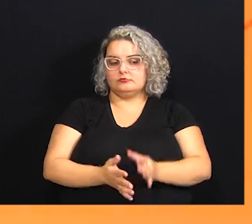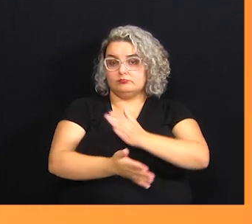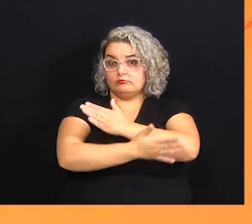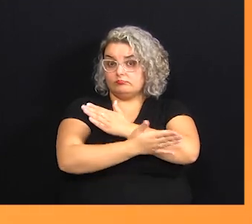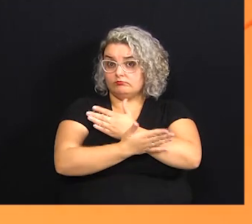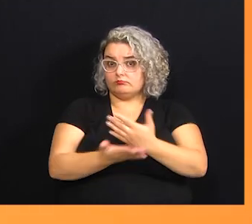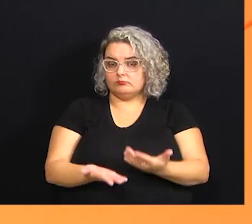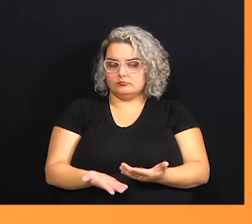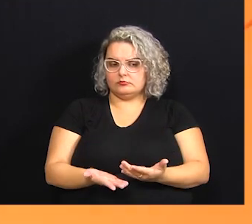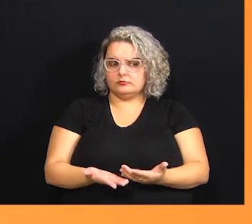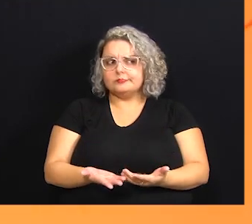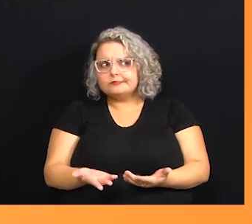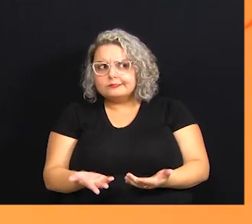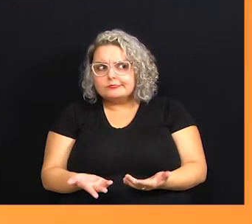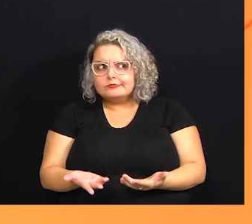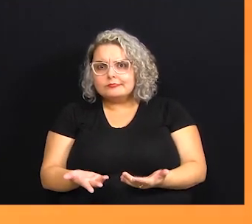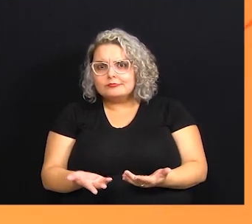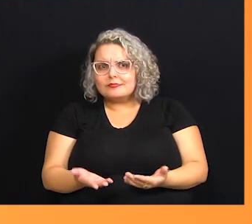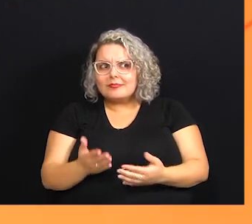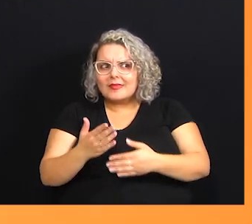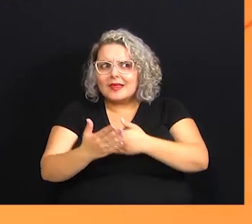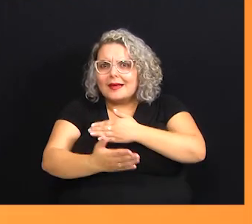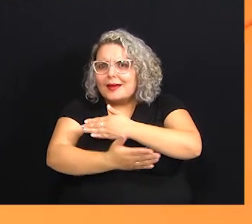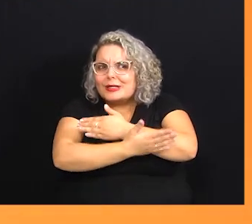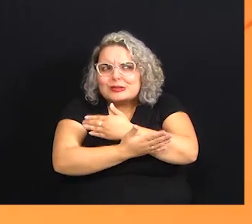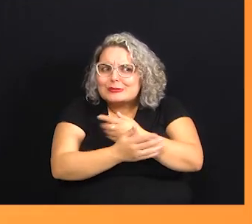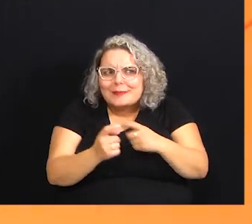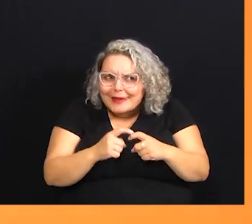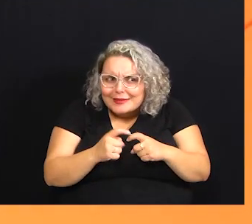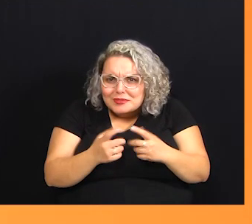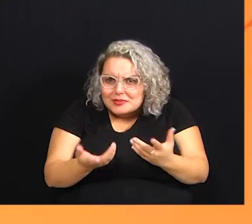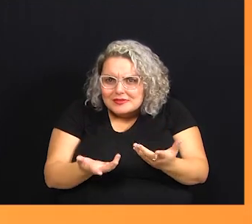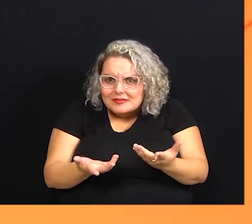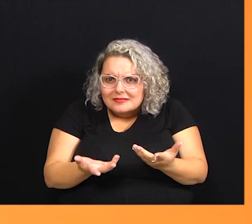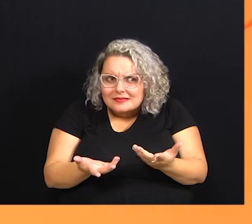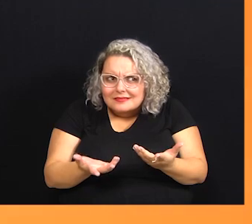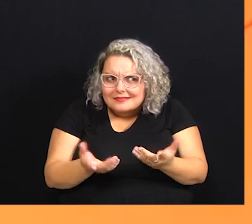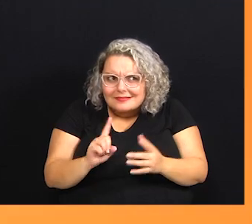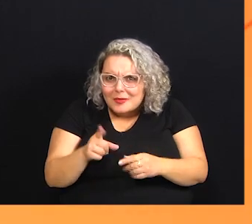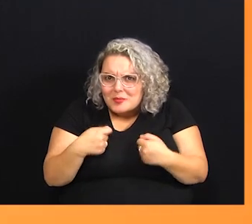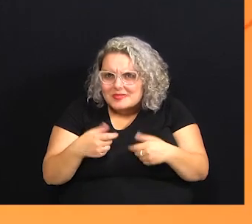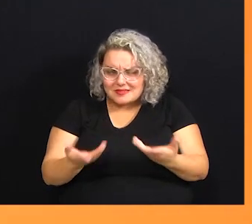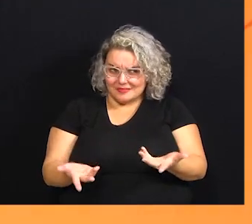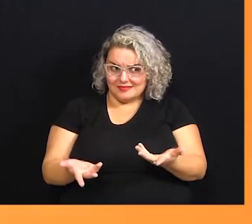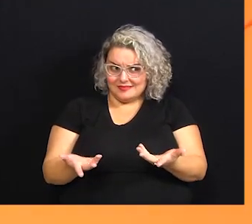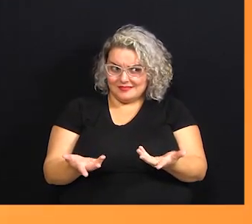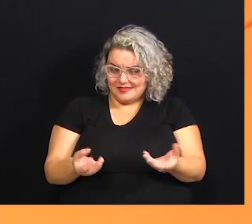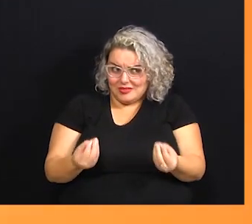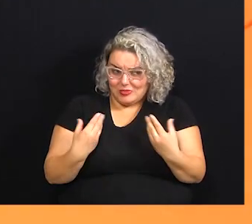E eu fiquei tipo, oi? Sabe quando você olha assim pra pessoa, você fala, o